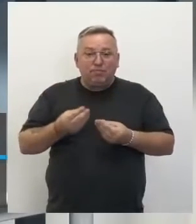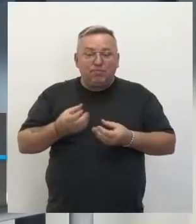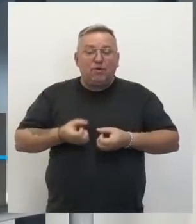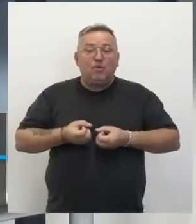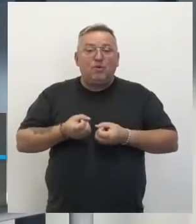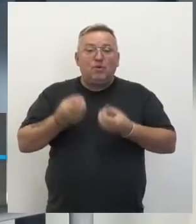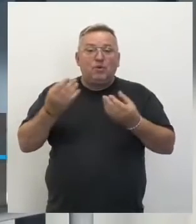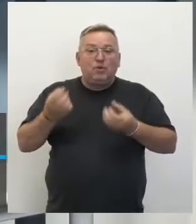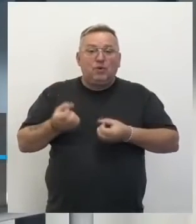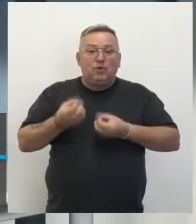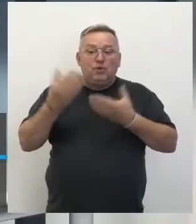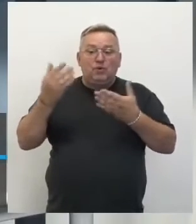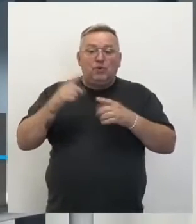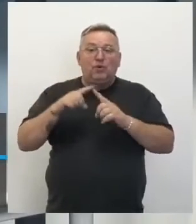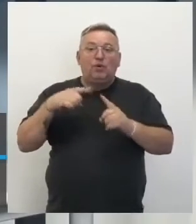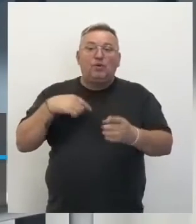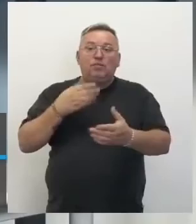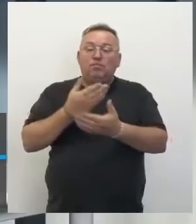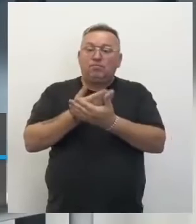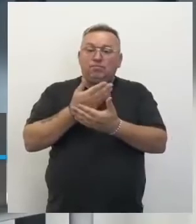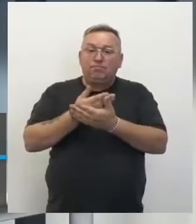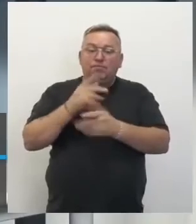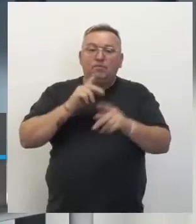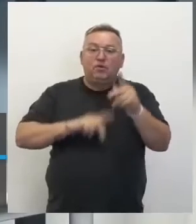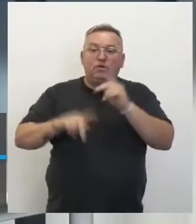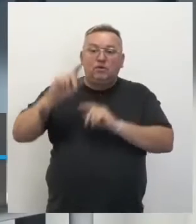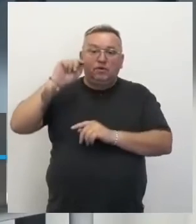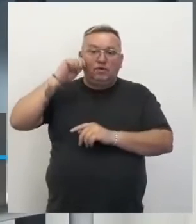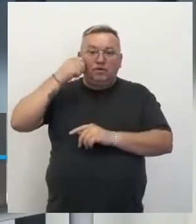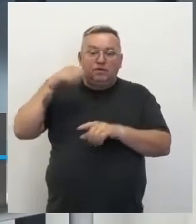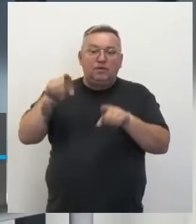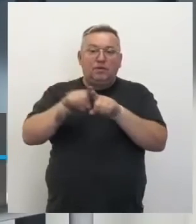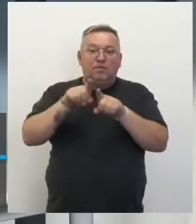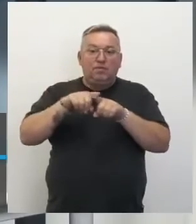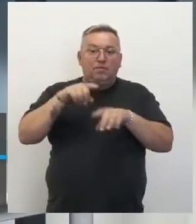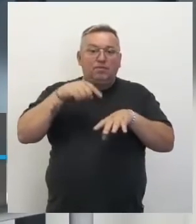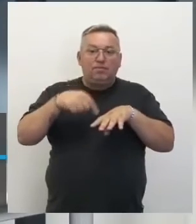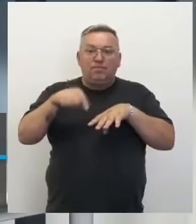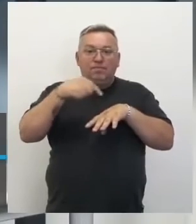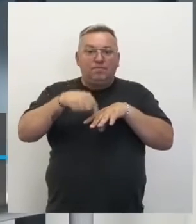gente estuda povos africanos e estuda principalmente o